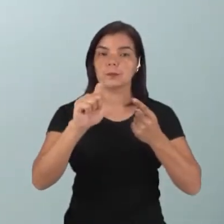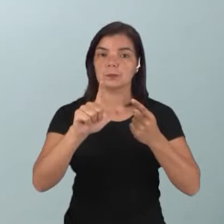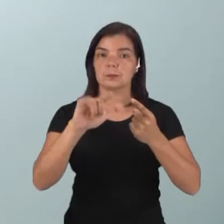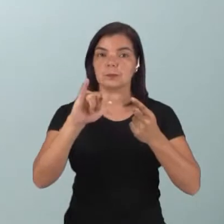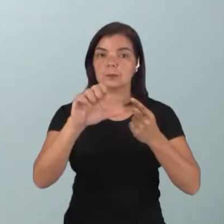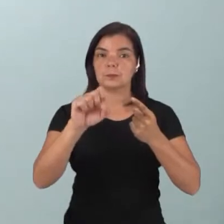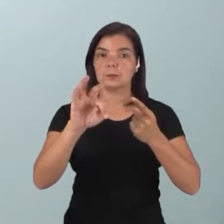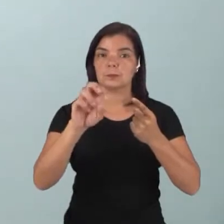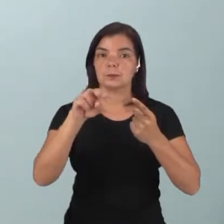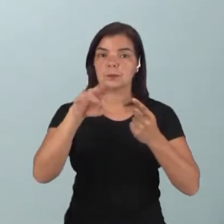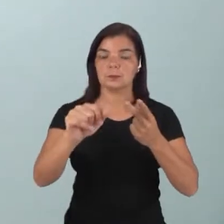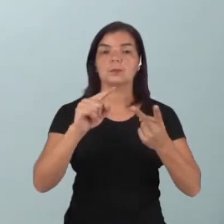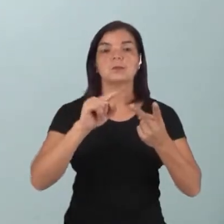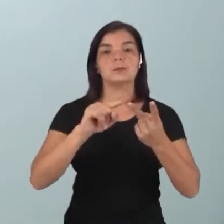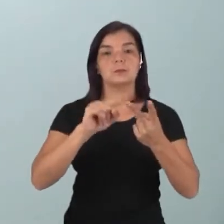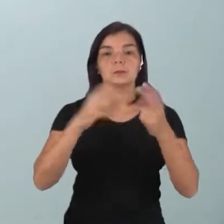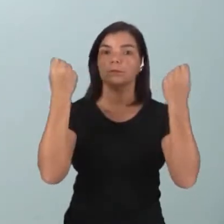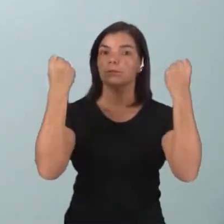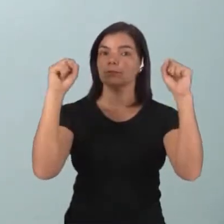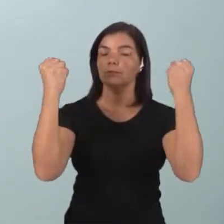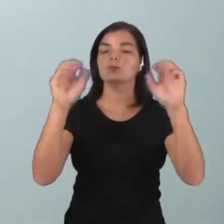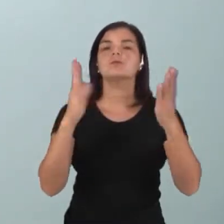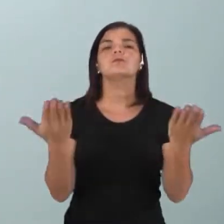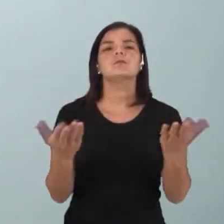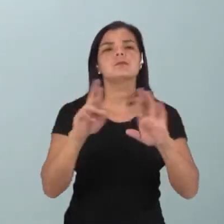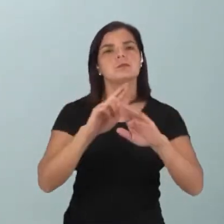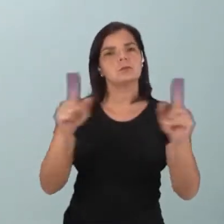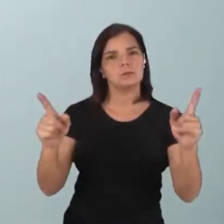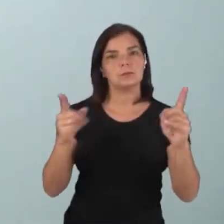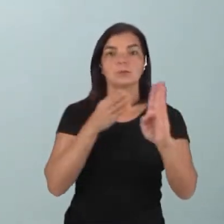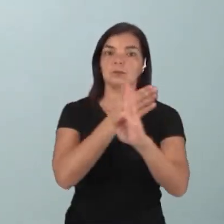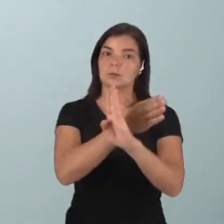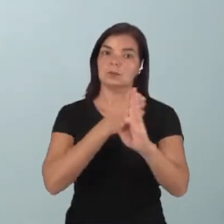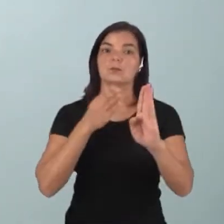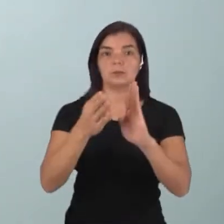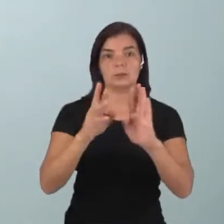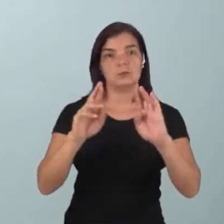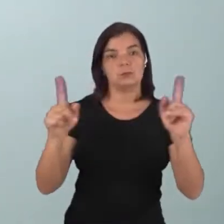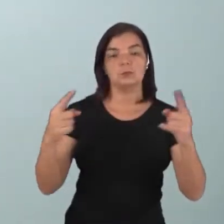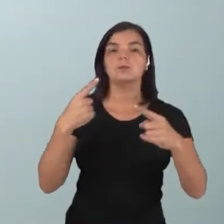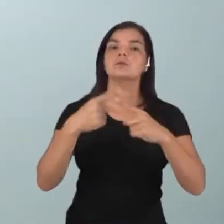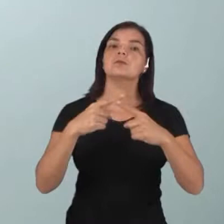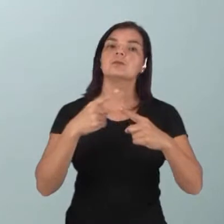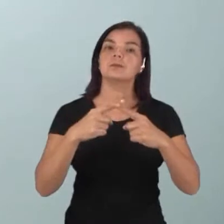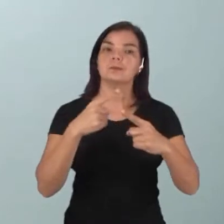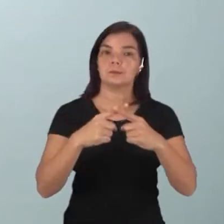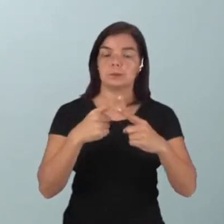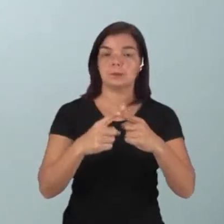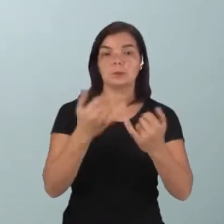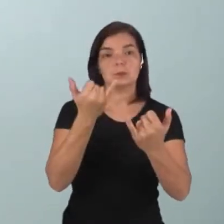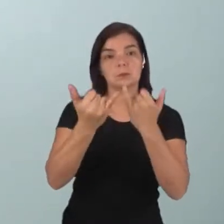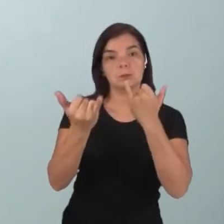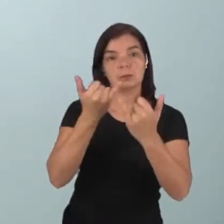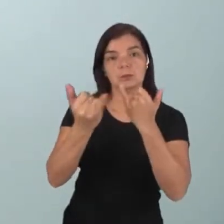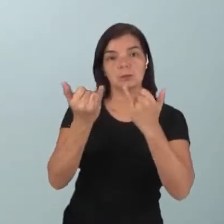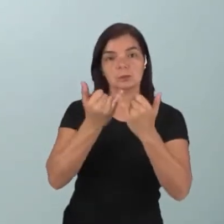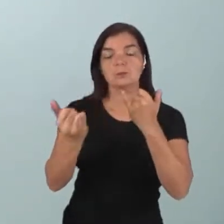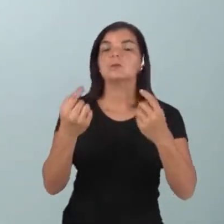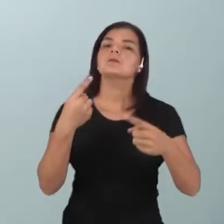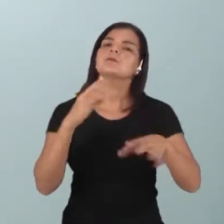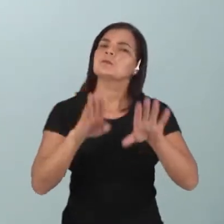e o treinamento funcional. Qual que é a diferença de uma modalidade para outra? Por que elas são tão semelhantes,